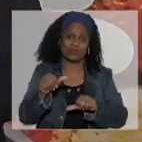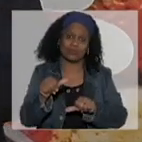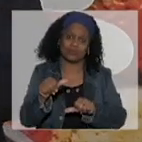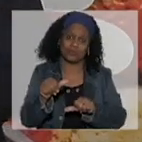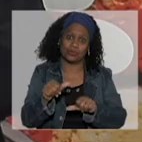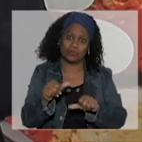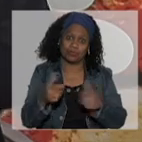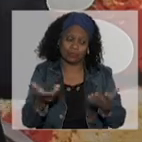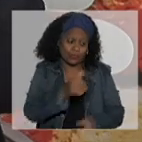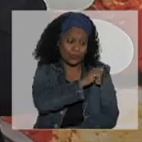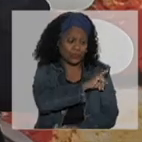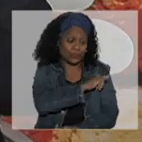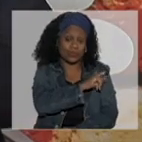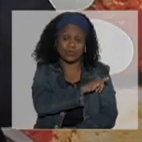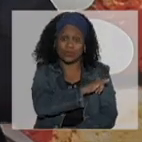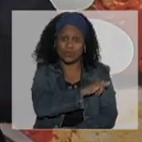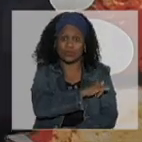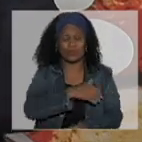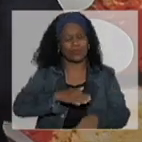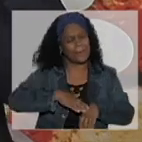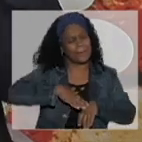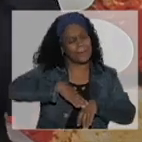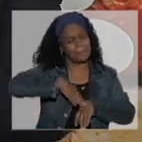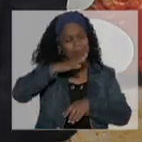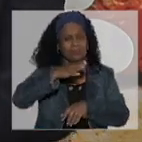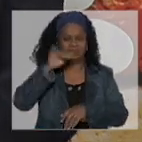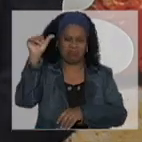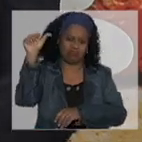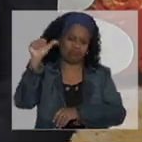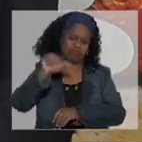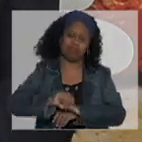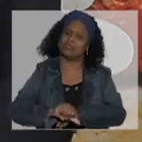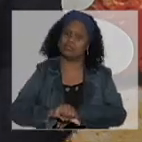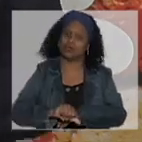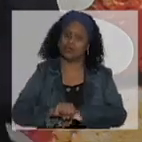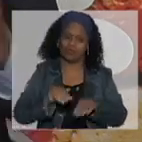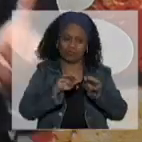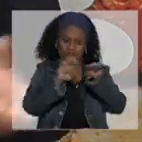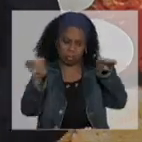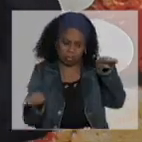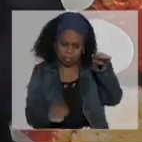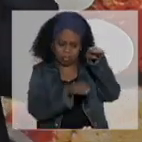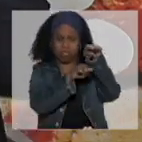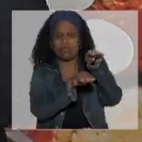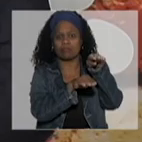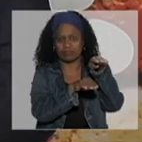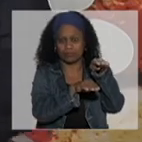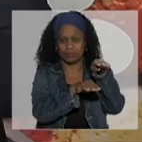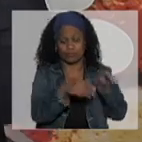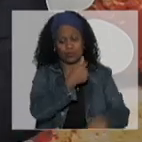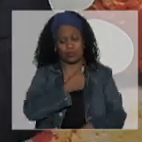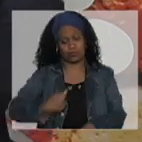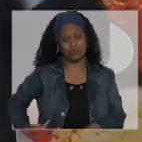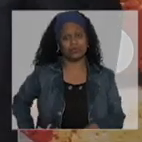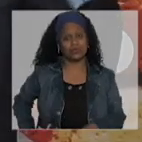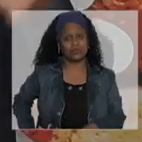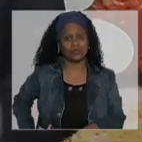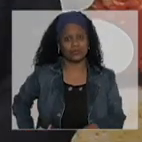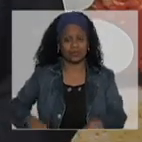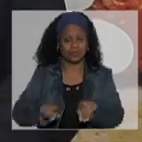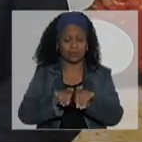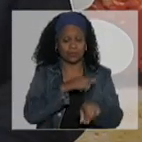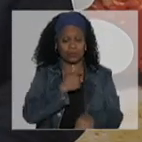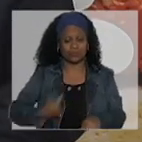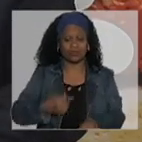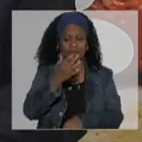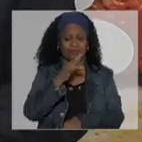já é gravíssimo o estaleiro por incrível que pareça se agrava ainda mais neco a desqualificação e o alinhamento do governo estadual é